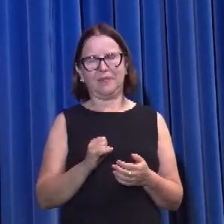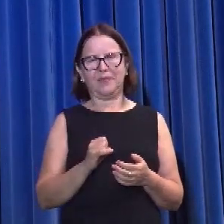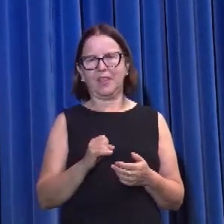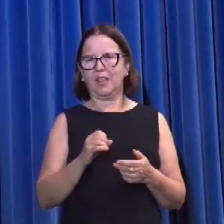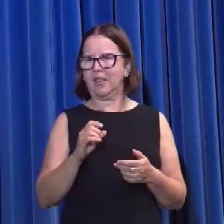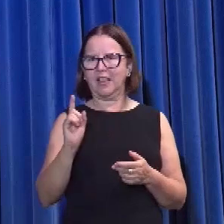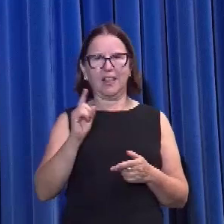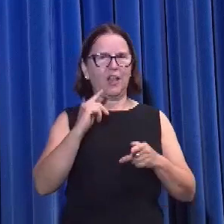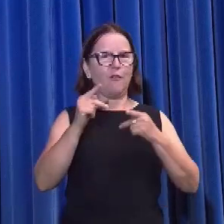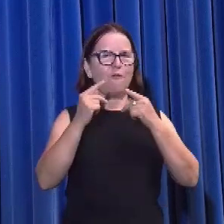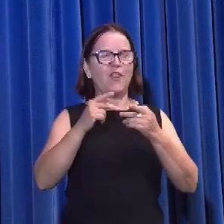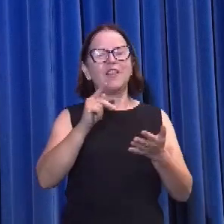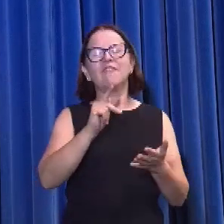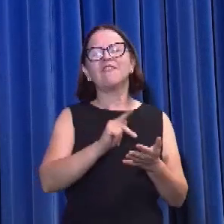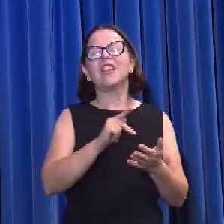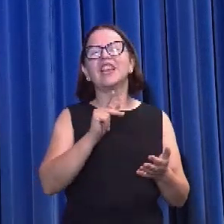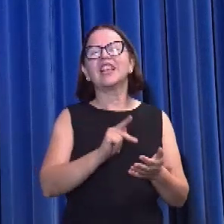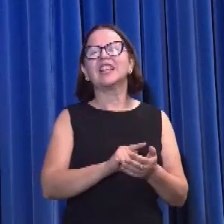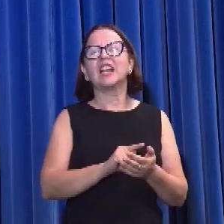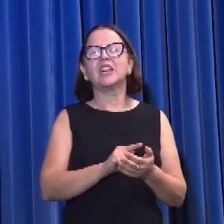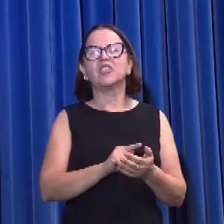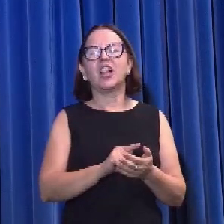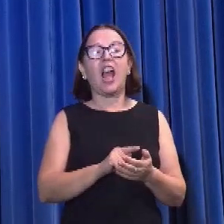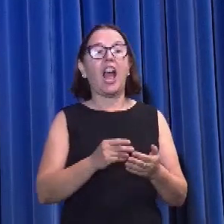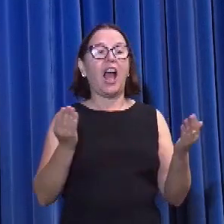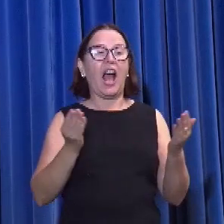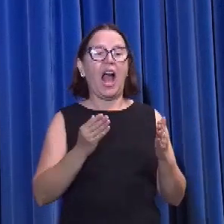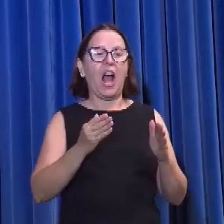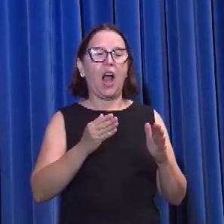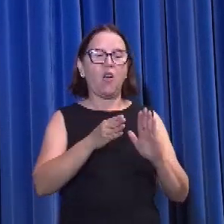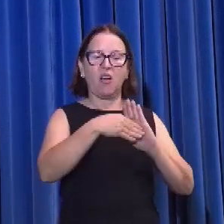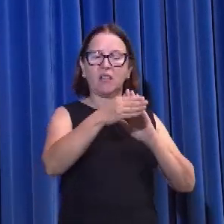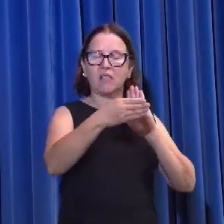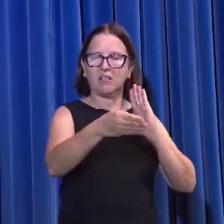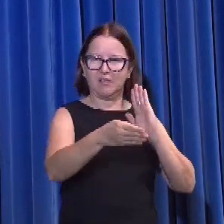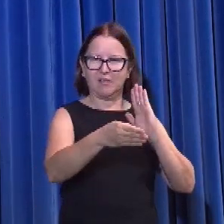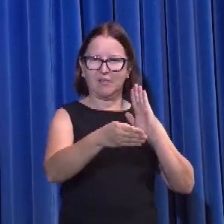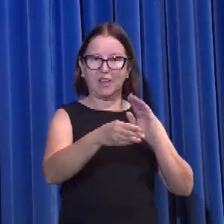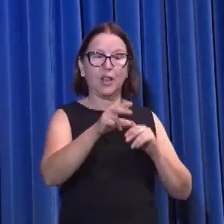imposto de renda e o senhor sonega as coisas. Daqui para frente o senhor não vai mais sonegar.